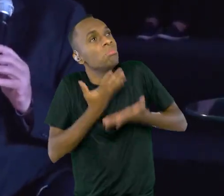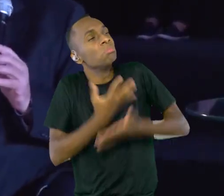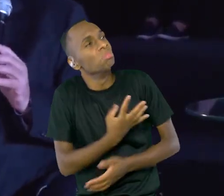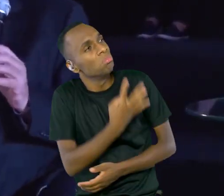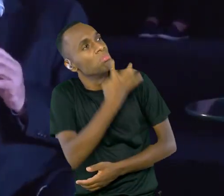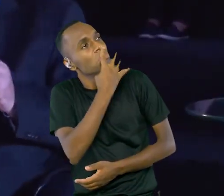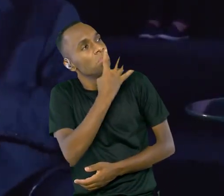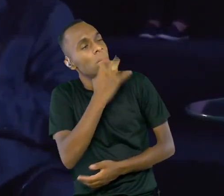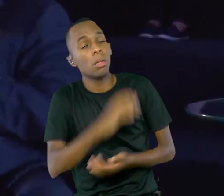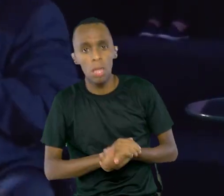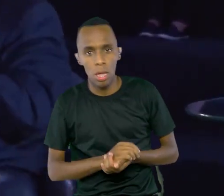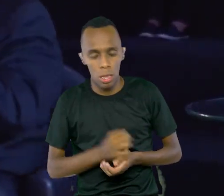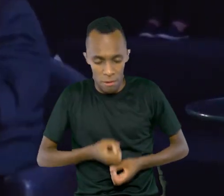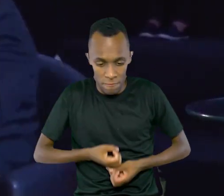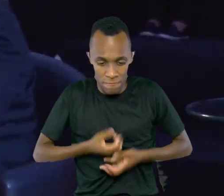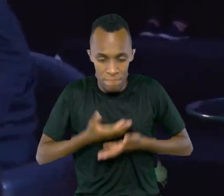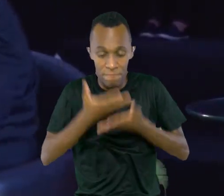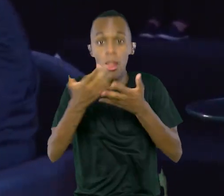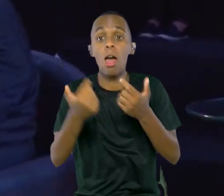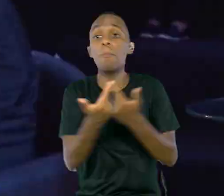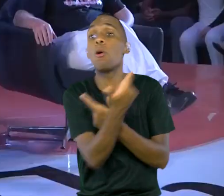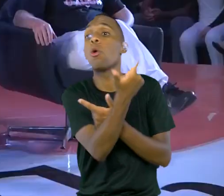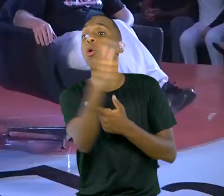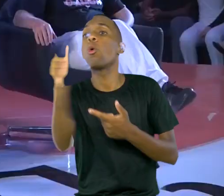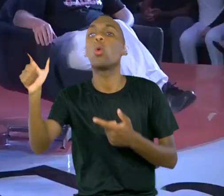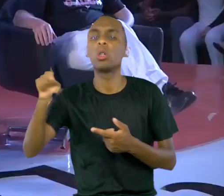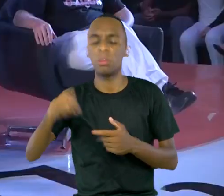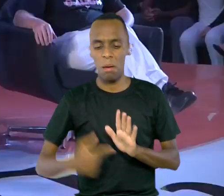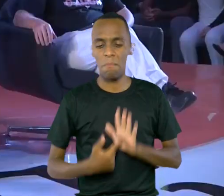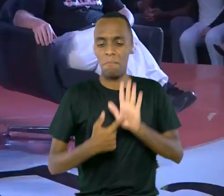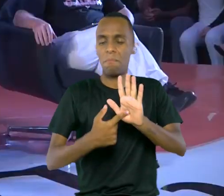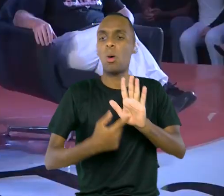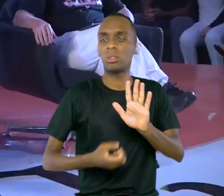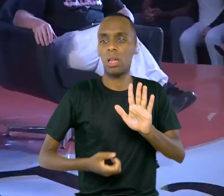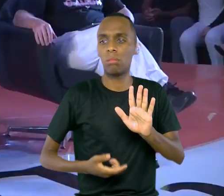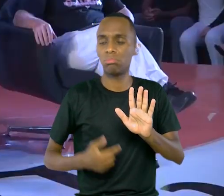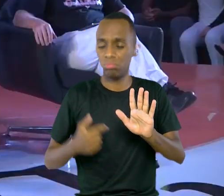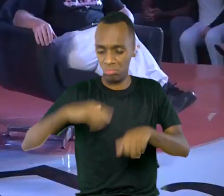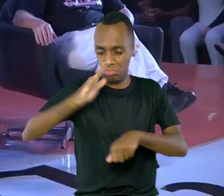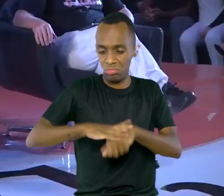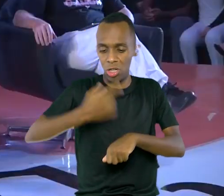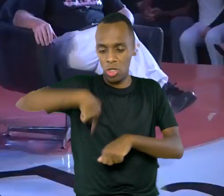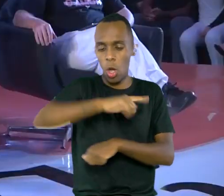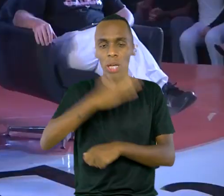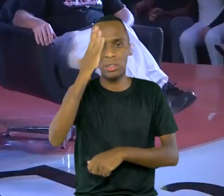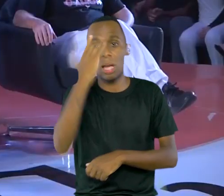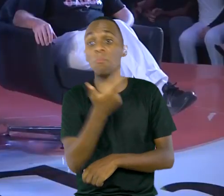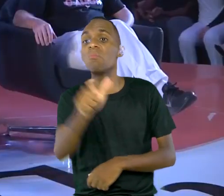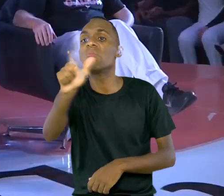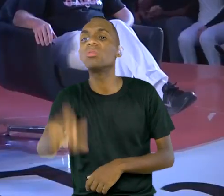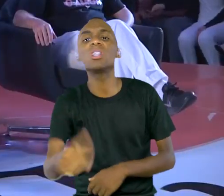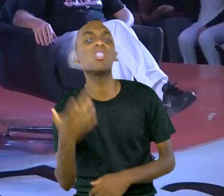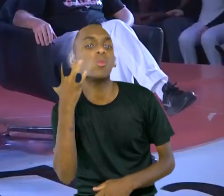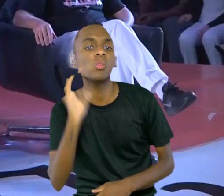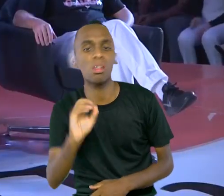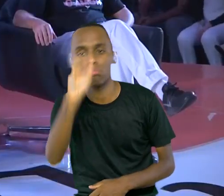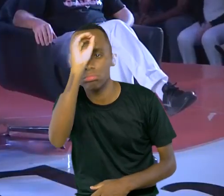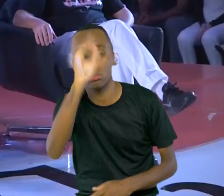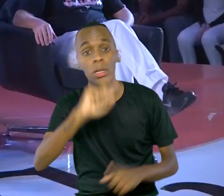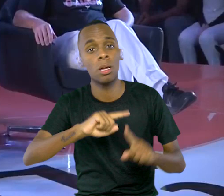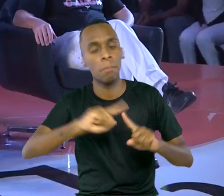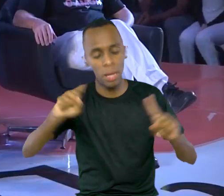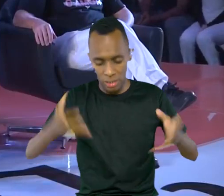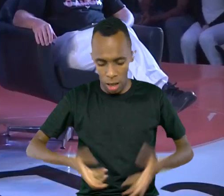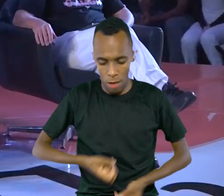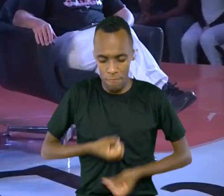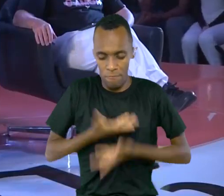encantar. Elas não declamavam para os outros, para mostrar aos outros que elas sabiam algo que o outro não